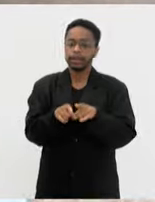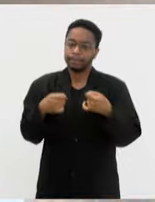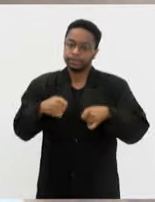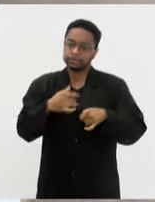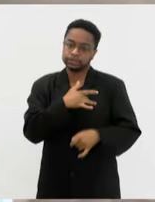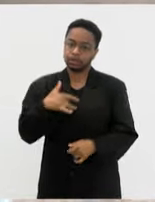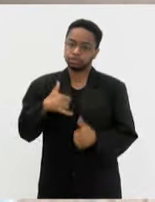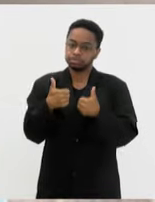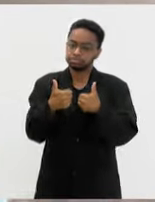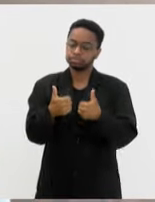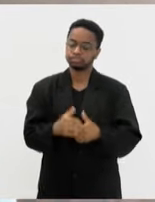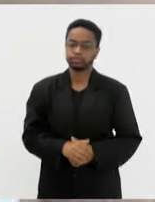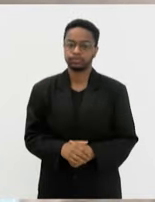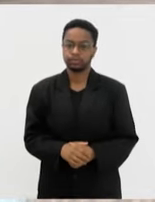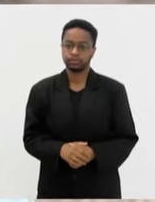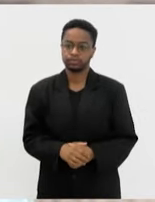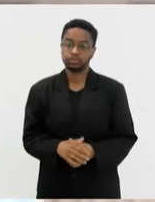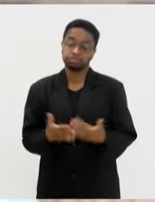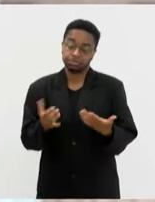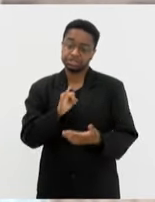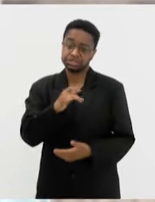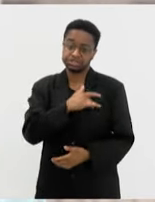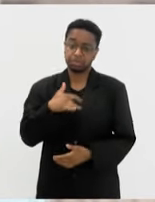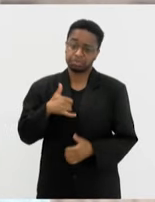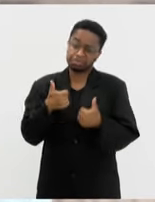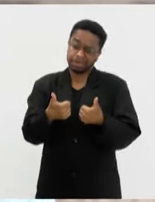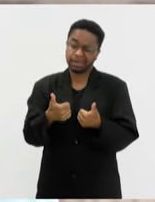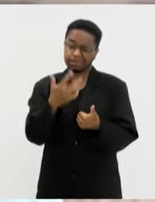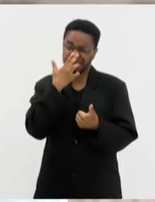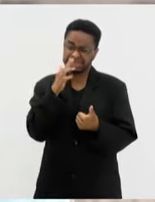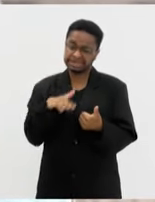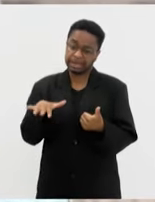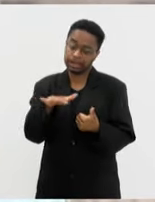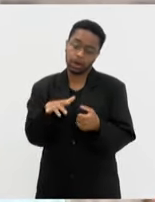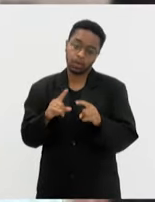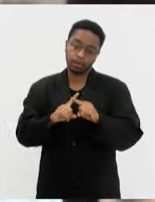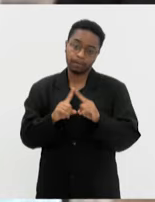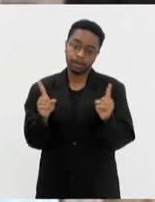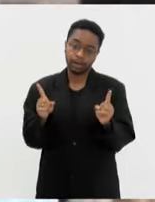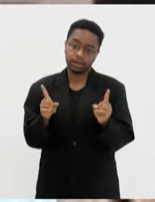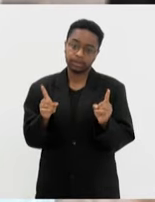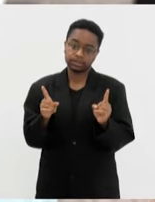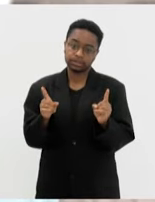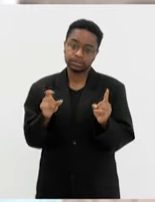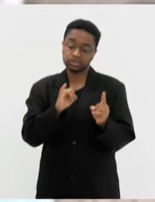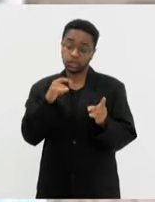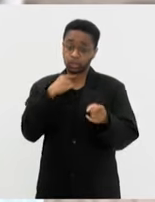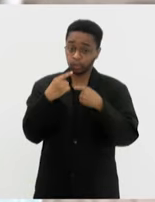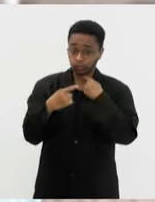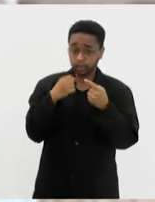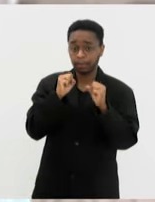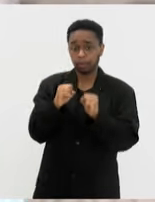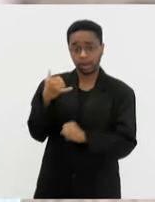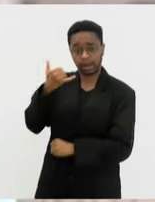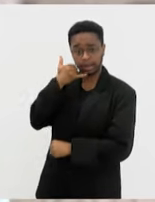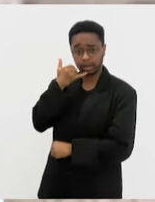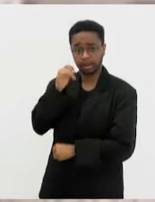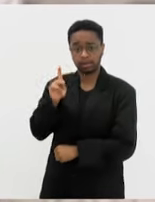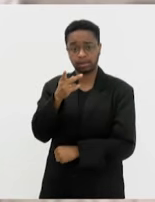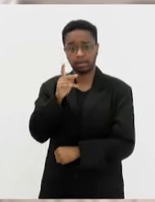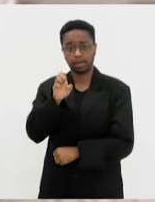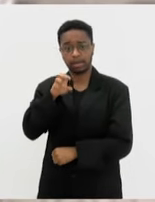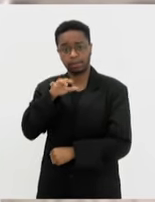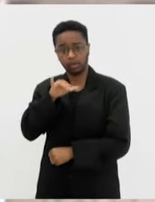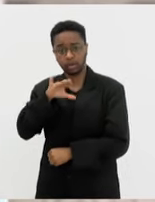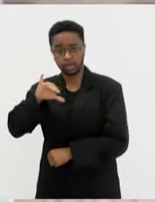condições de saúde. Bem, boas condições de saúde é uma questão um pouco vaga, nem todo mundo sabe, né? Quem tiver dúvida pode ligar para o Hemorrio, temos um telefone